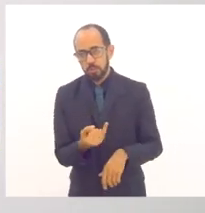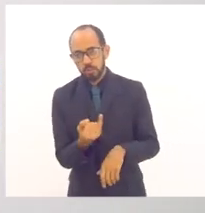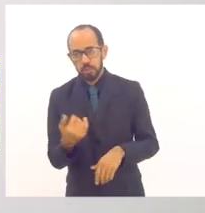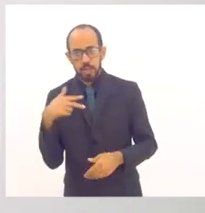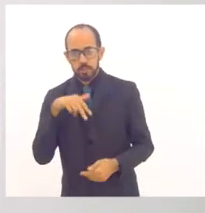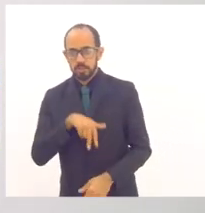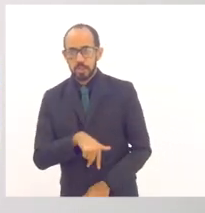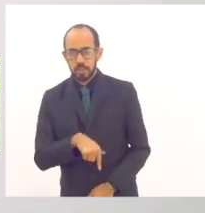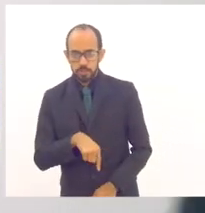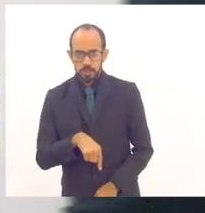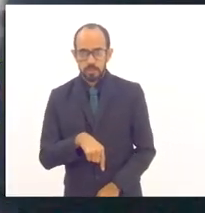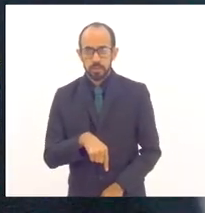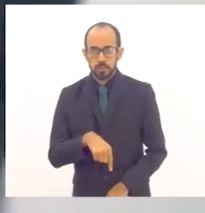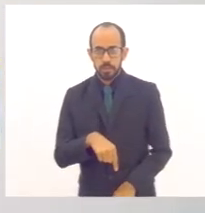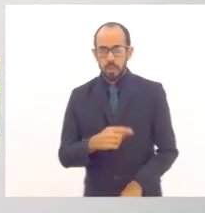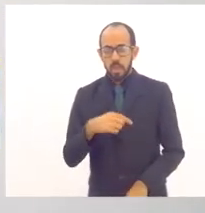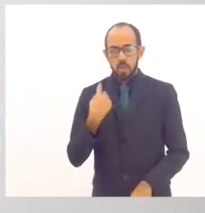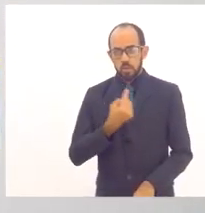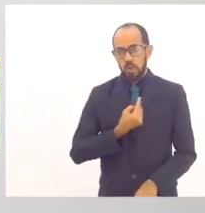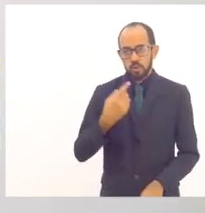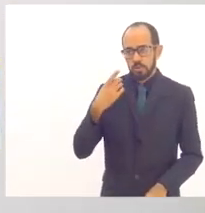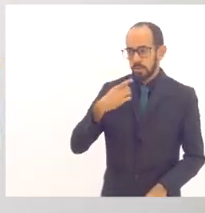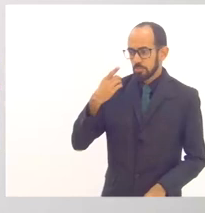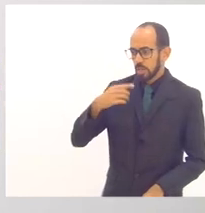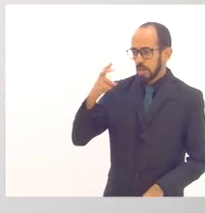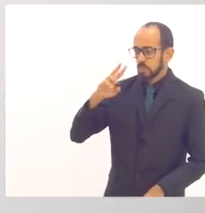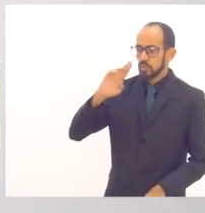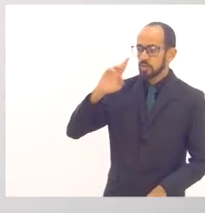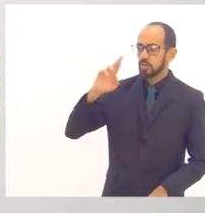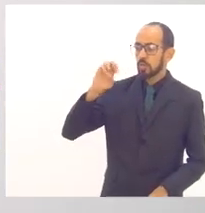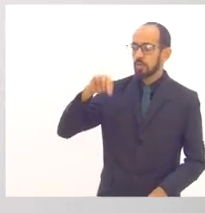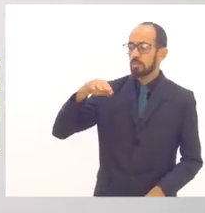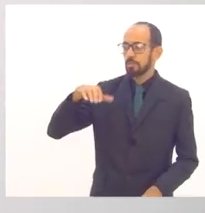oportunidade ao nosso deputado, o senhor Carlos Mink.